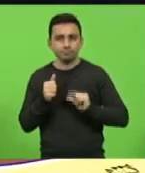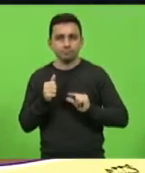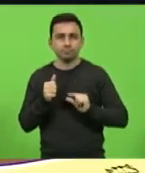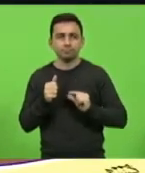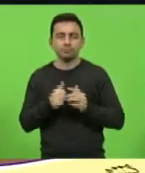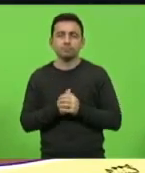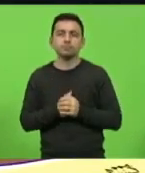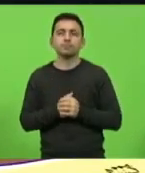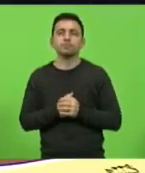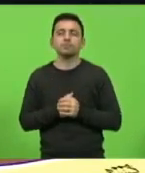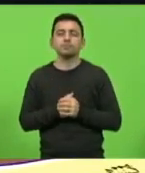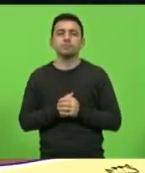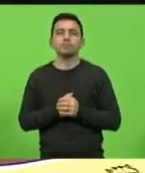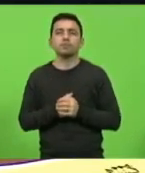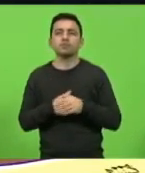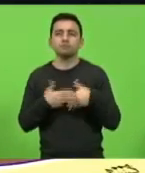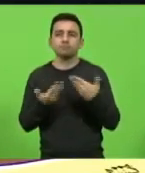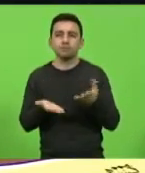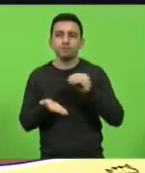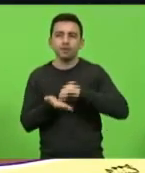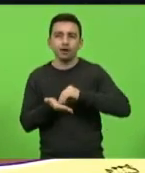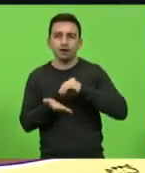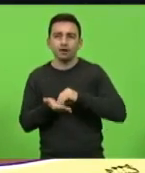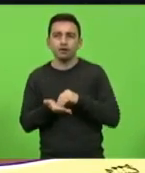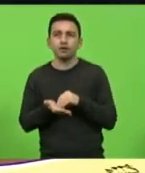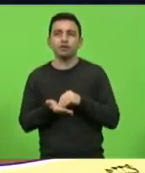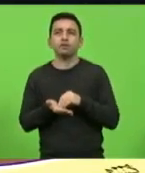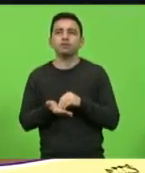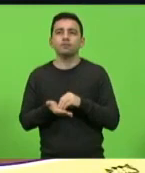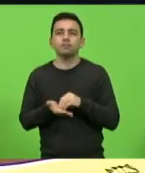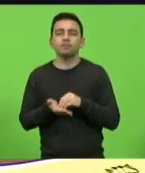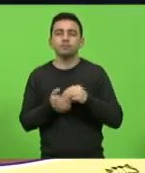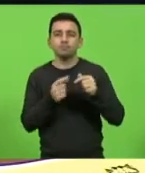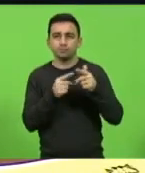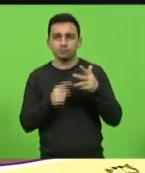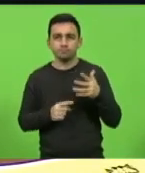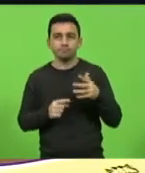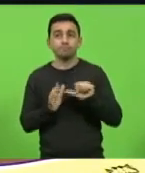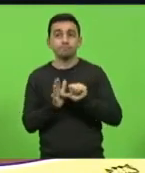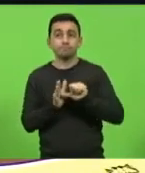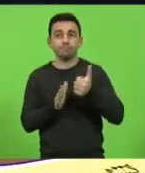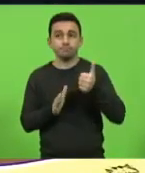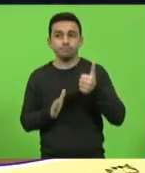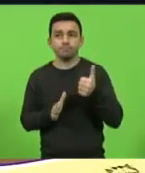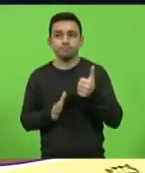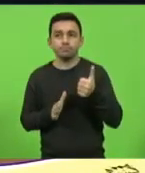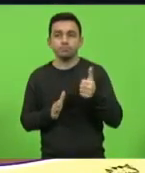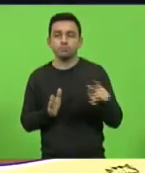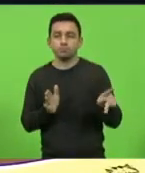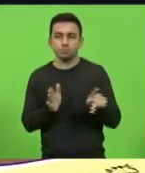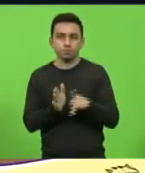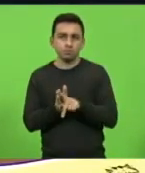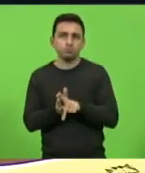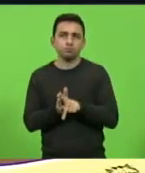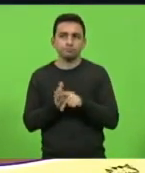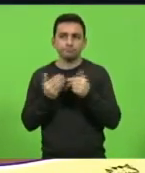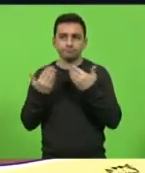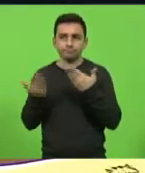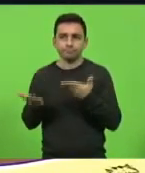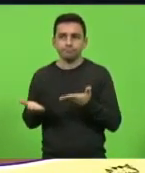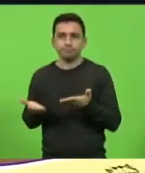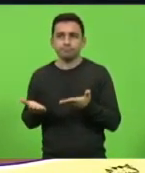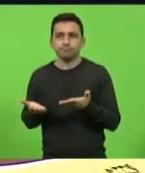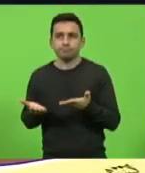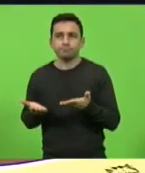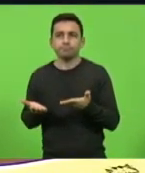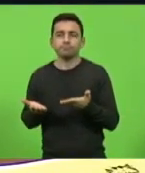porquanto ausente o requisito primário da justa causa. Por